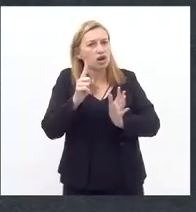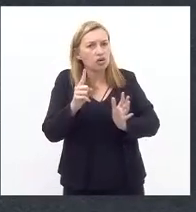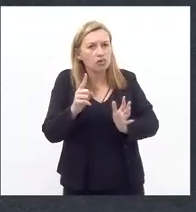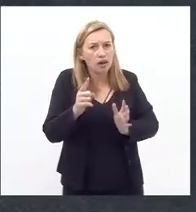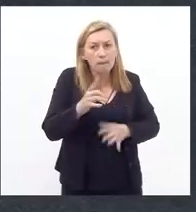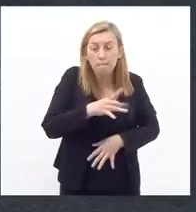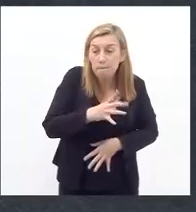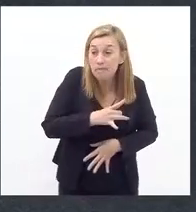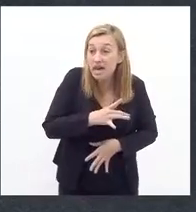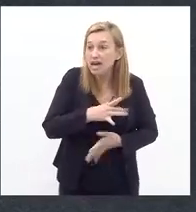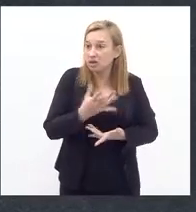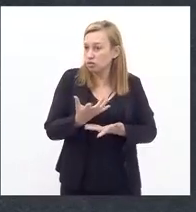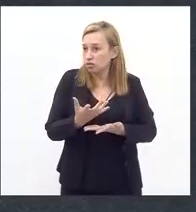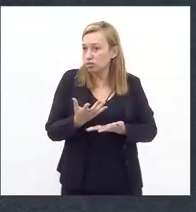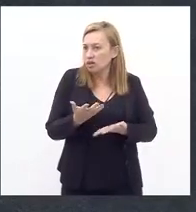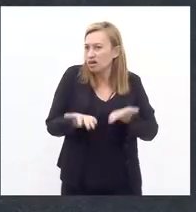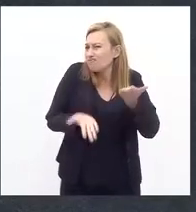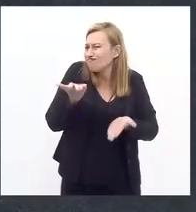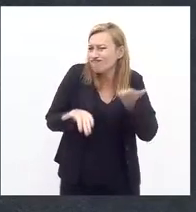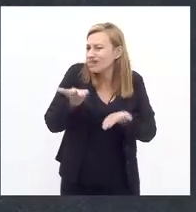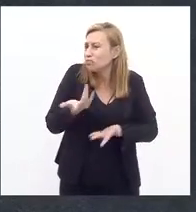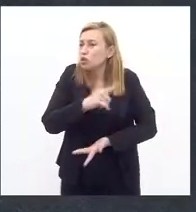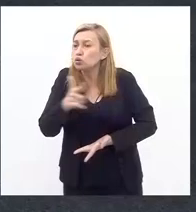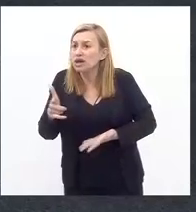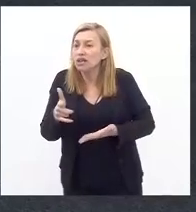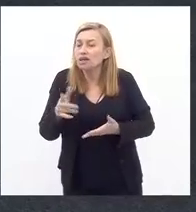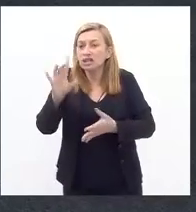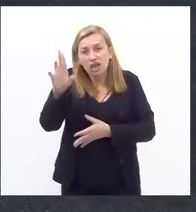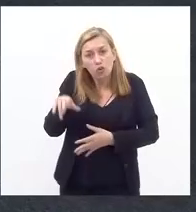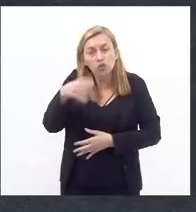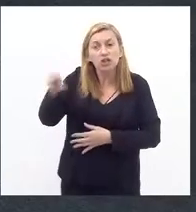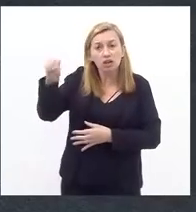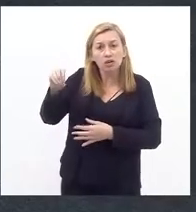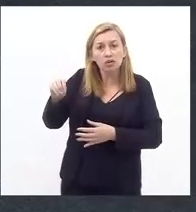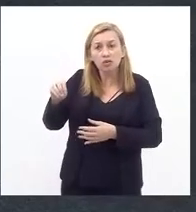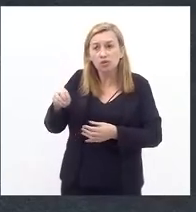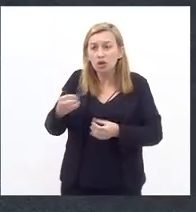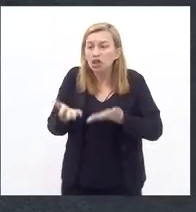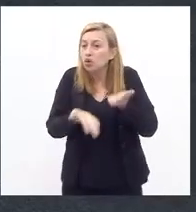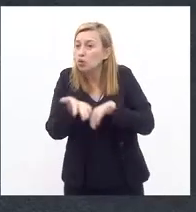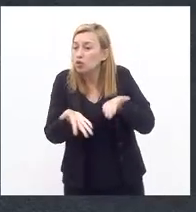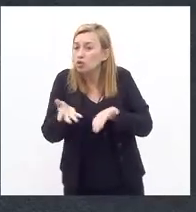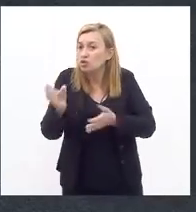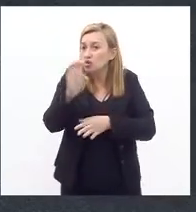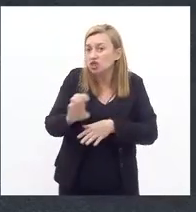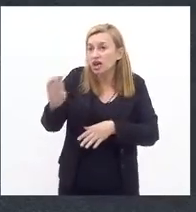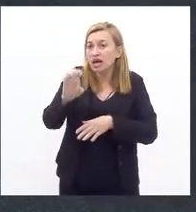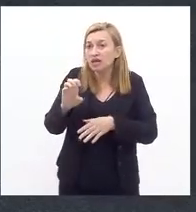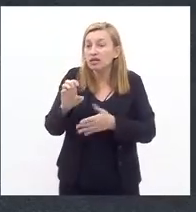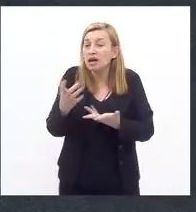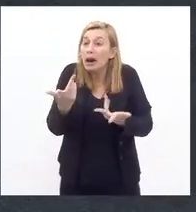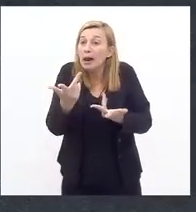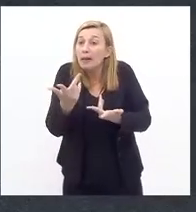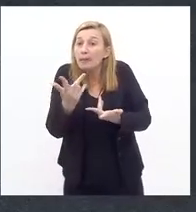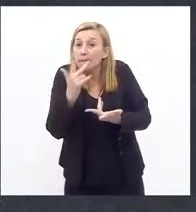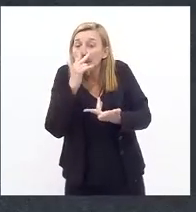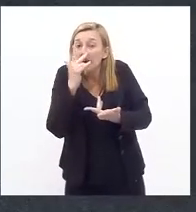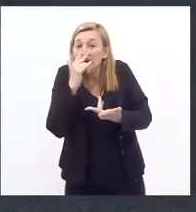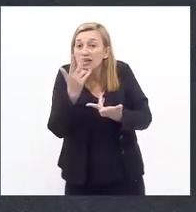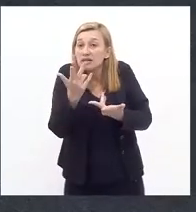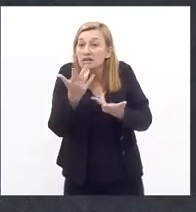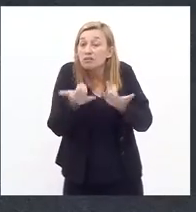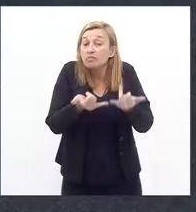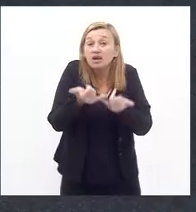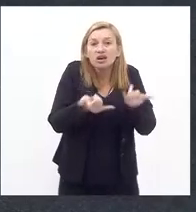pânico federativo é o equilíbrio absurdo entre a união que trata os estados como se fosse o seu algoz